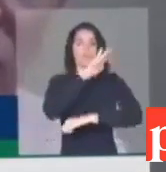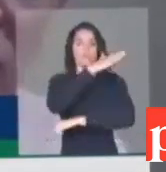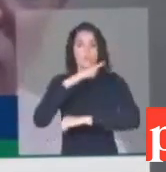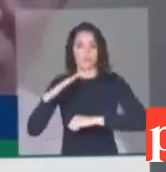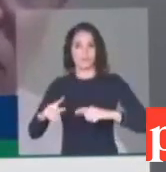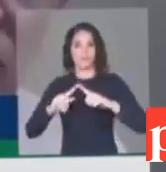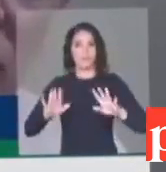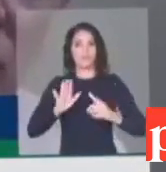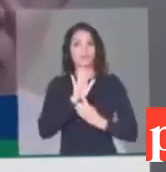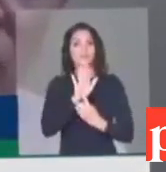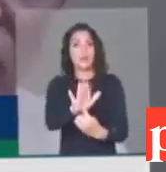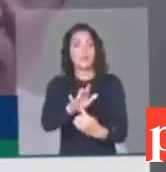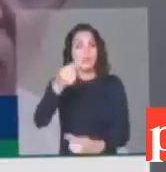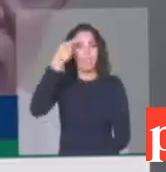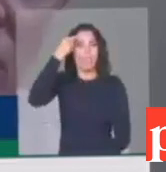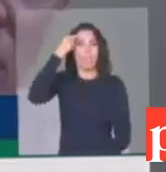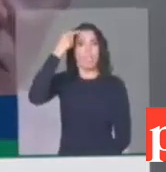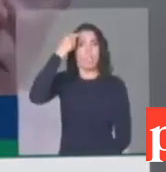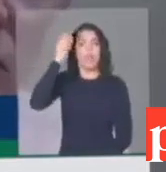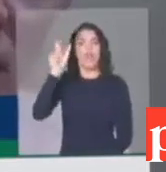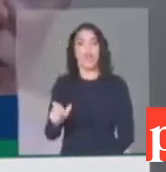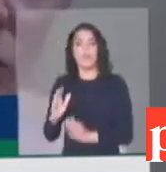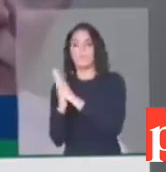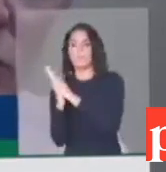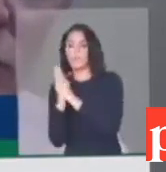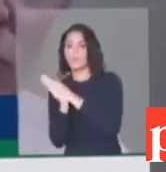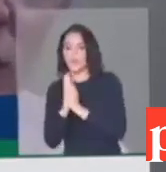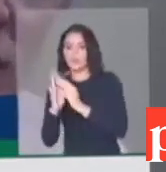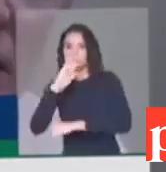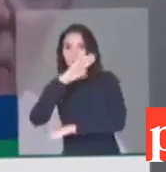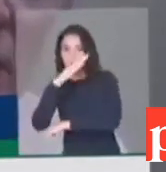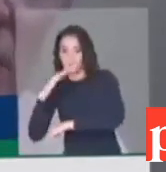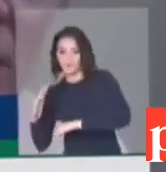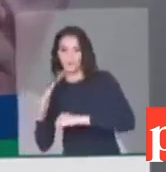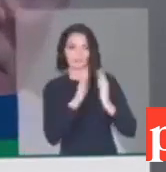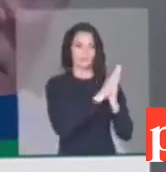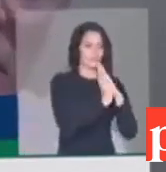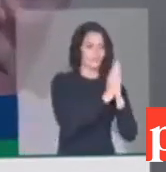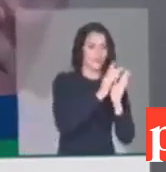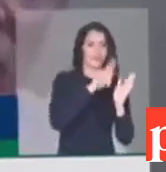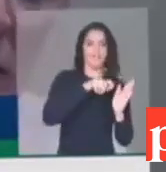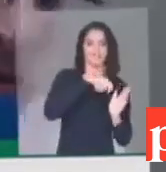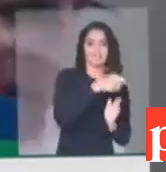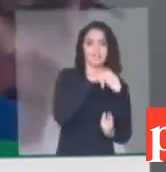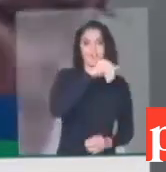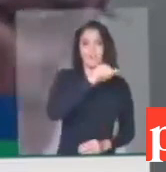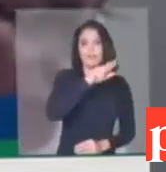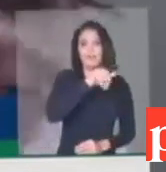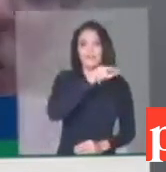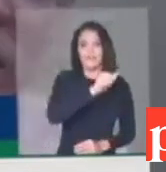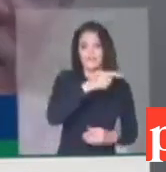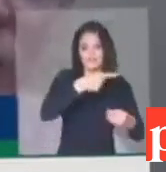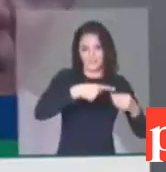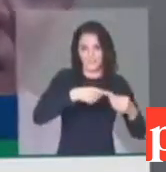dos mineiros e mineiras. Um boneco que representa Brumadinho e uma boneca que representa Mariana. E esse artista